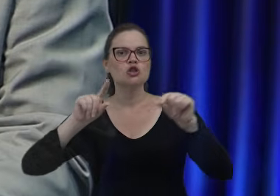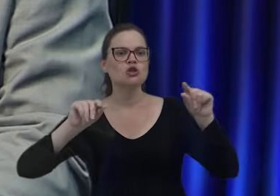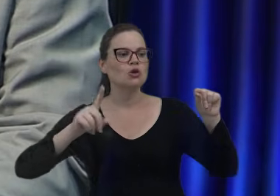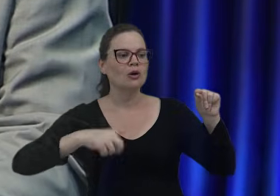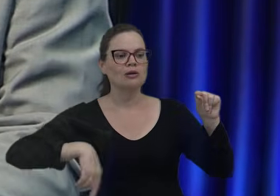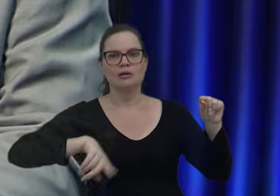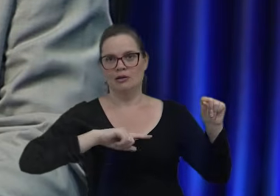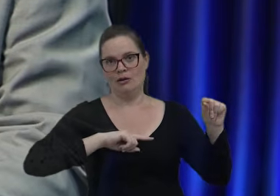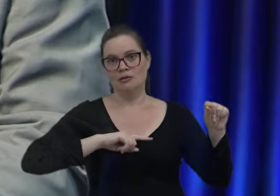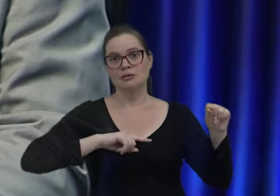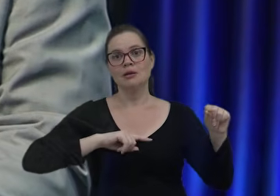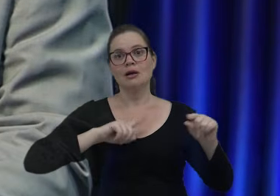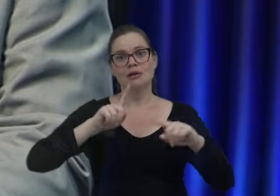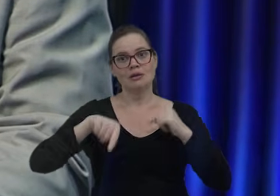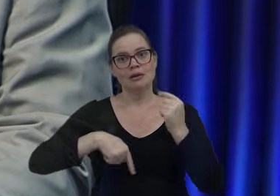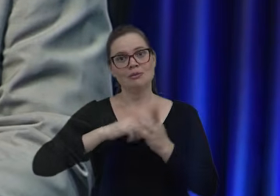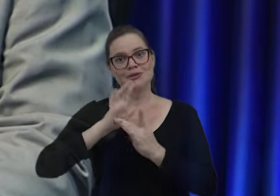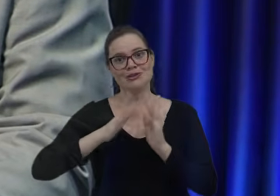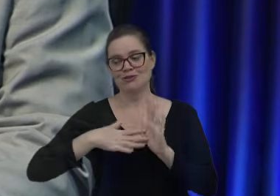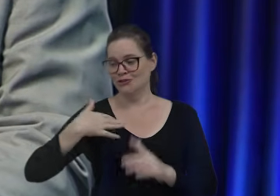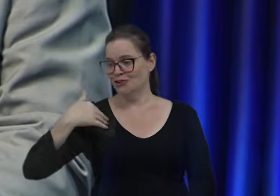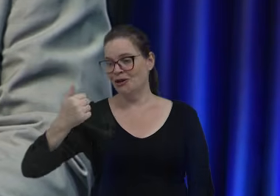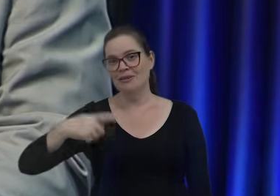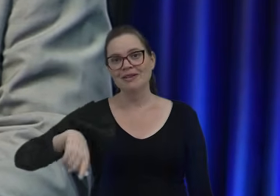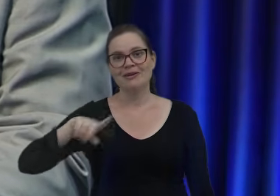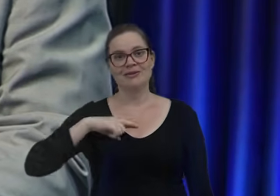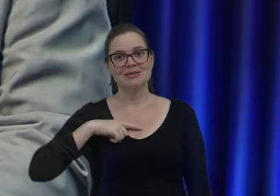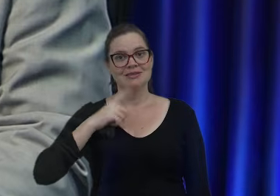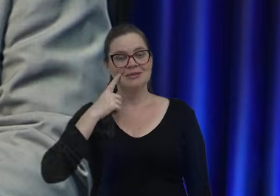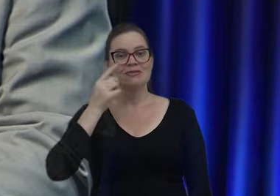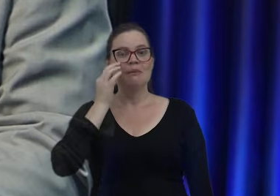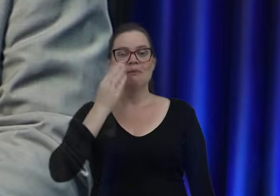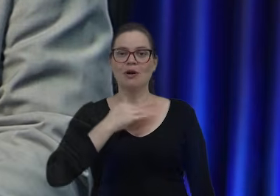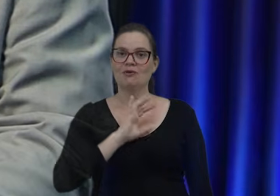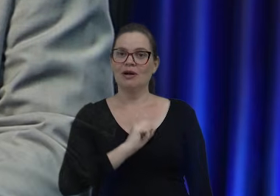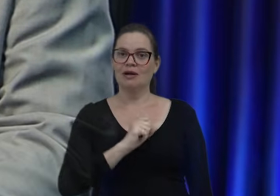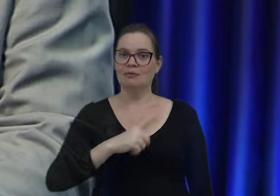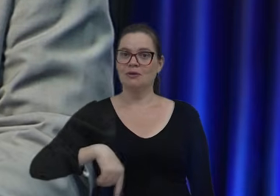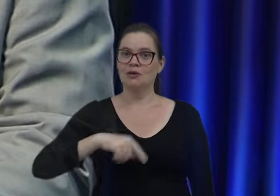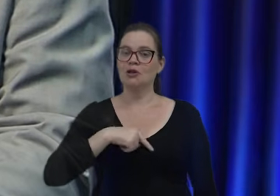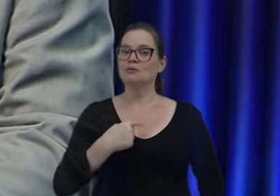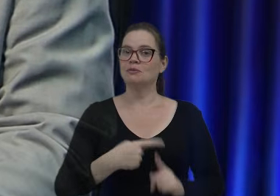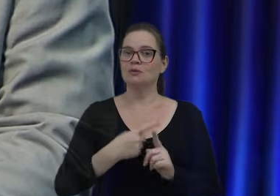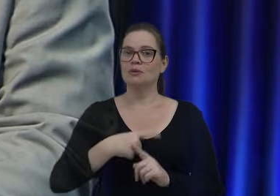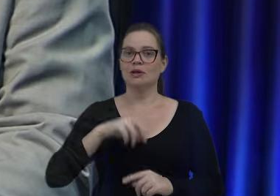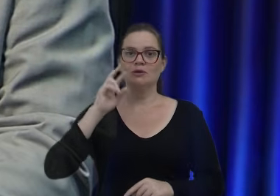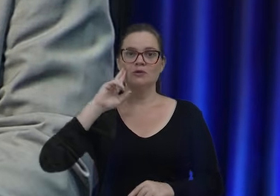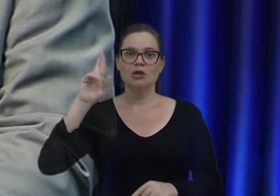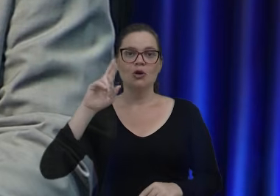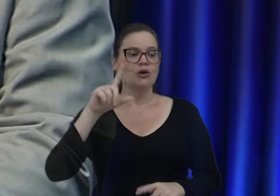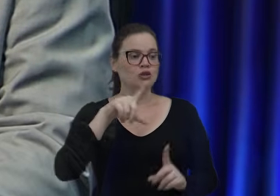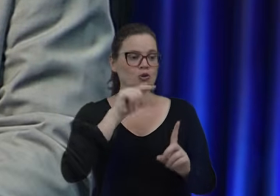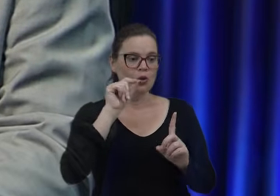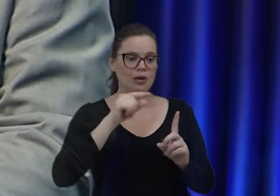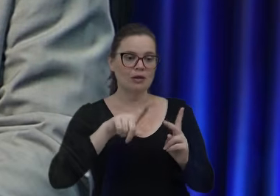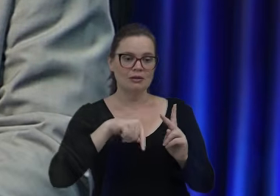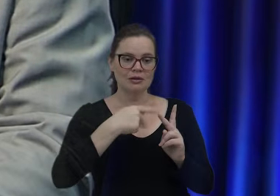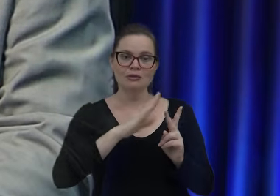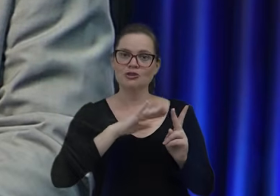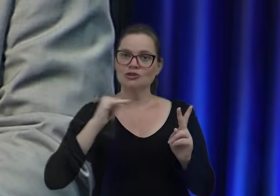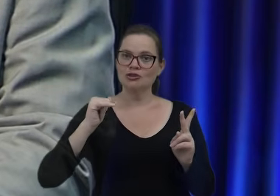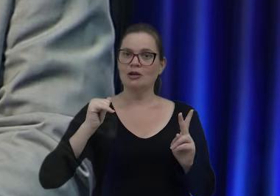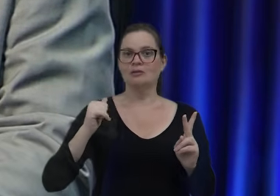está o verdadeiro amor de Deus pela vida do homem. Ele é quem nos escolheu, ele é quem nos chama.